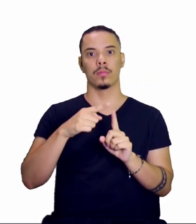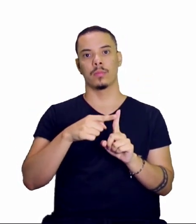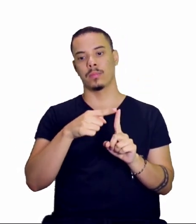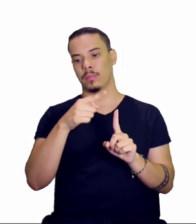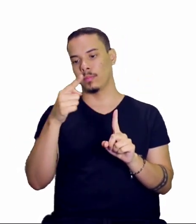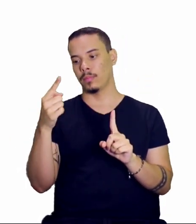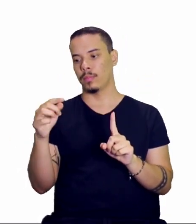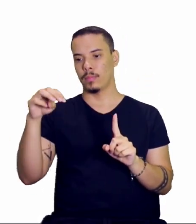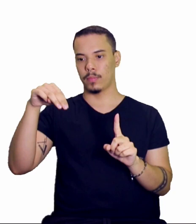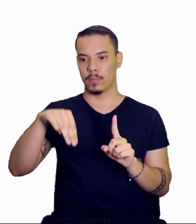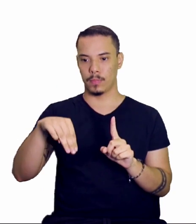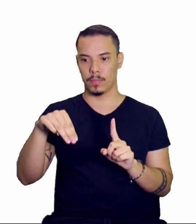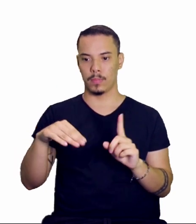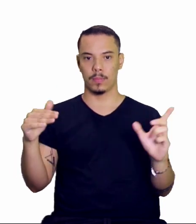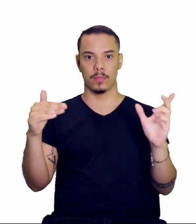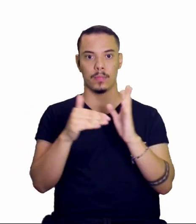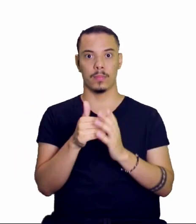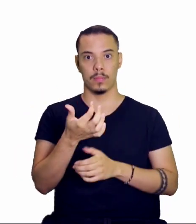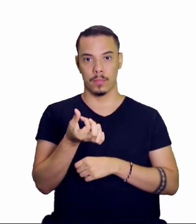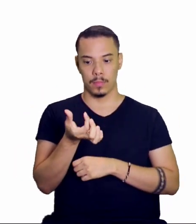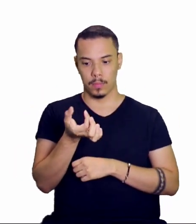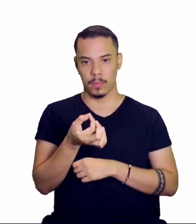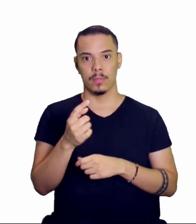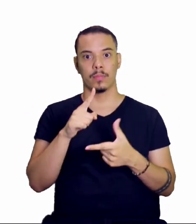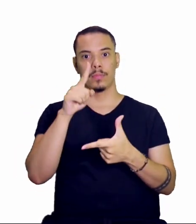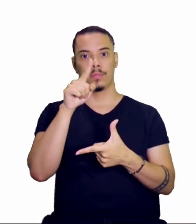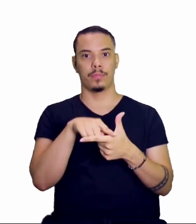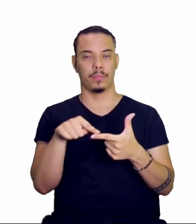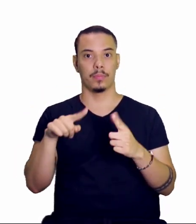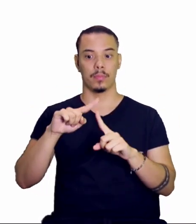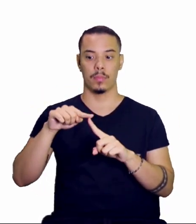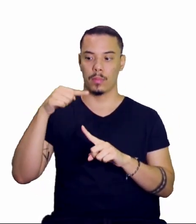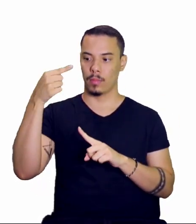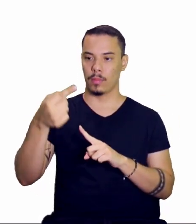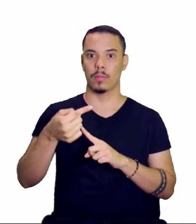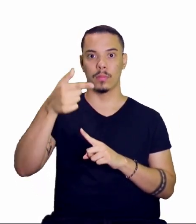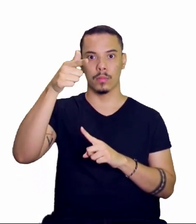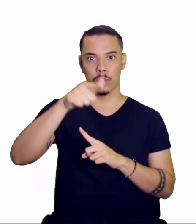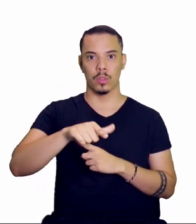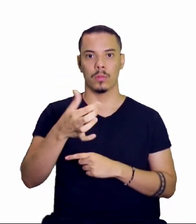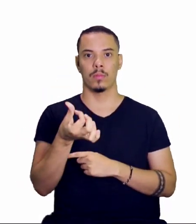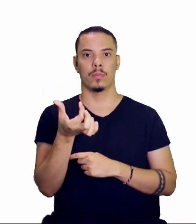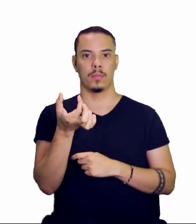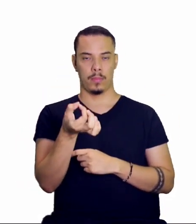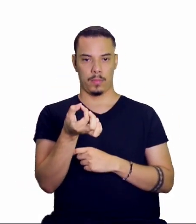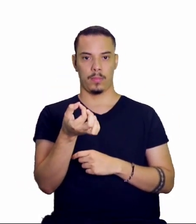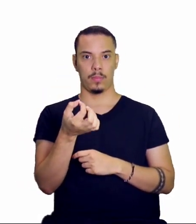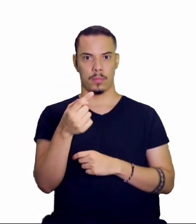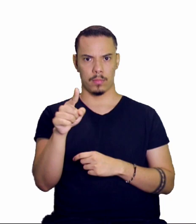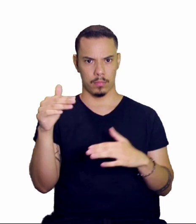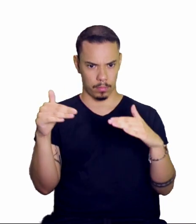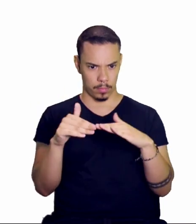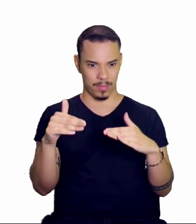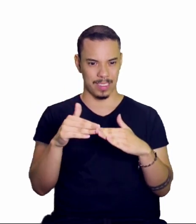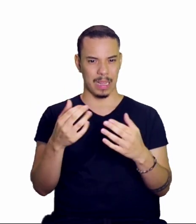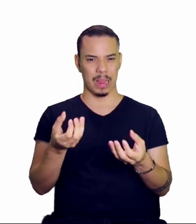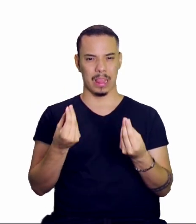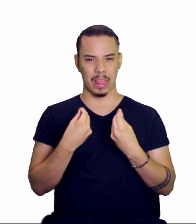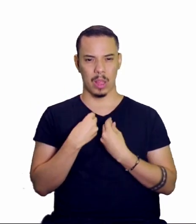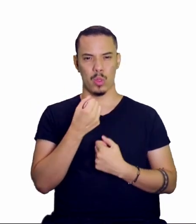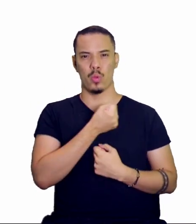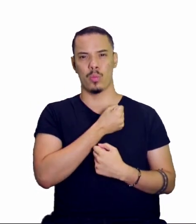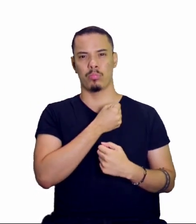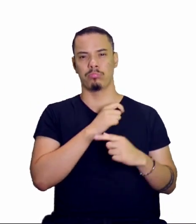Então, eu vou dividir o primeiro por 60, aí divide depois de novo por 60. Você concorda que vai dar um número bem pequeno, professor,